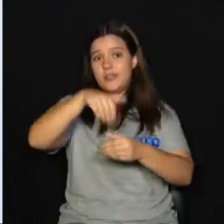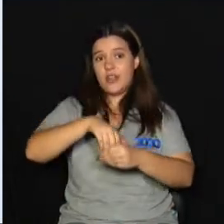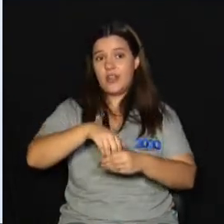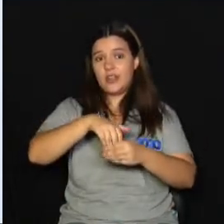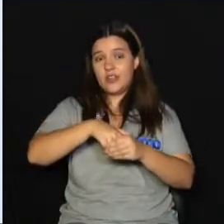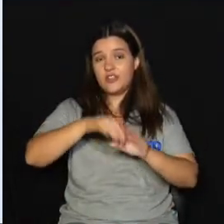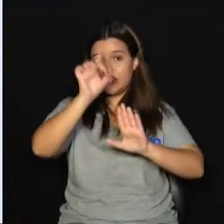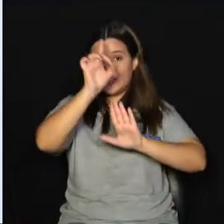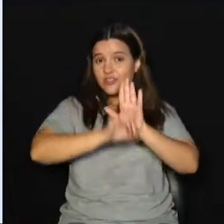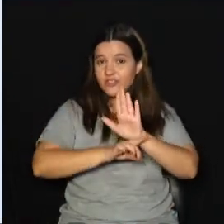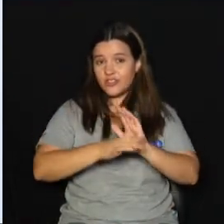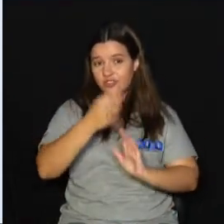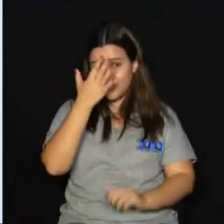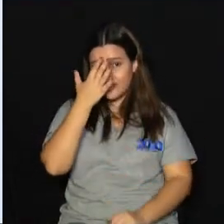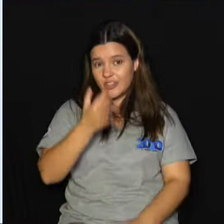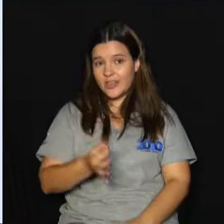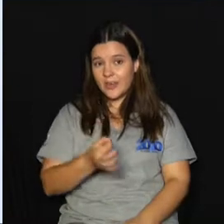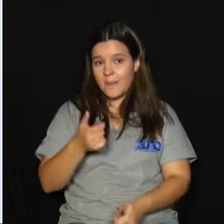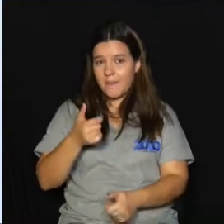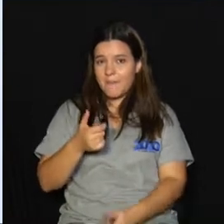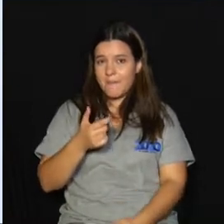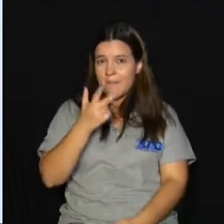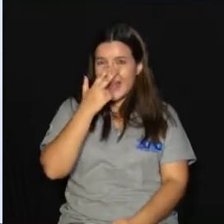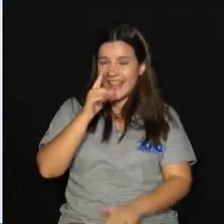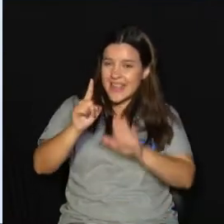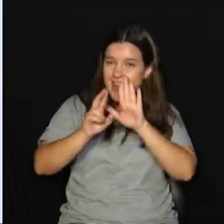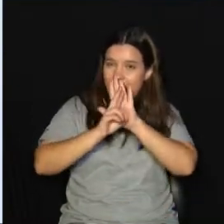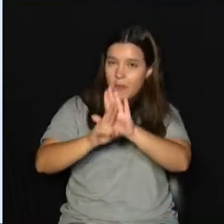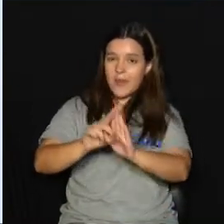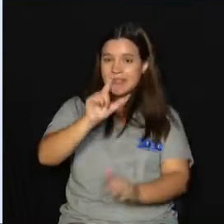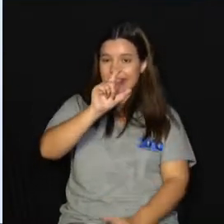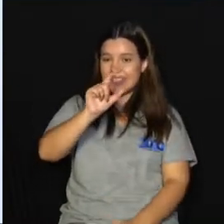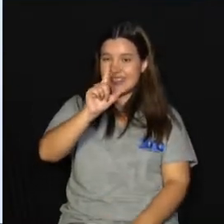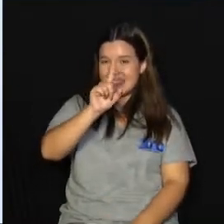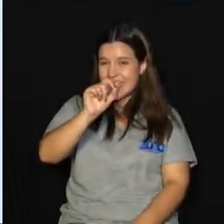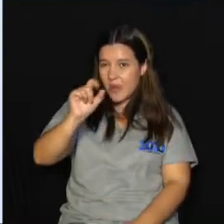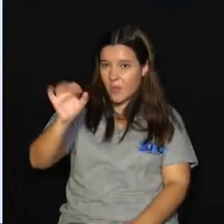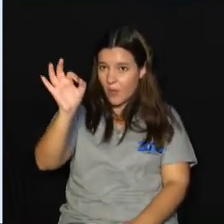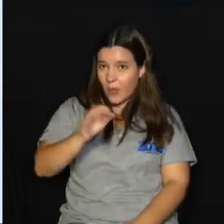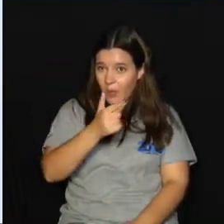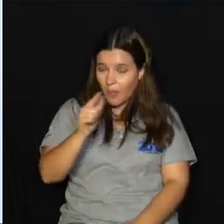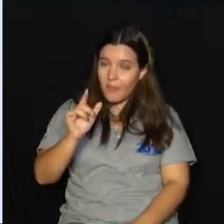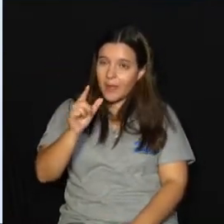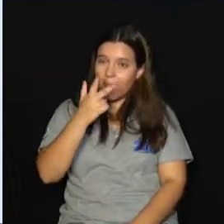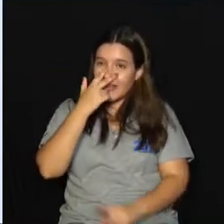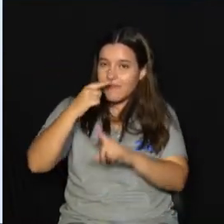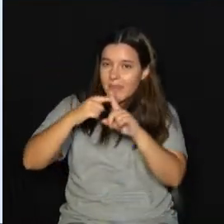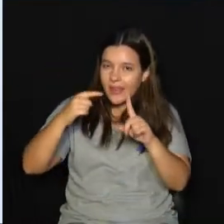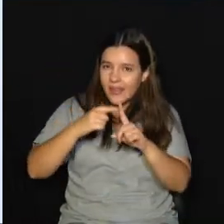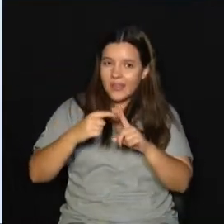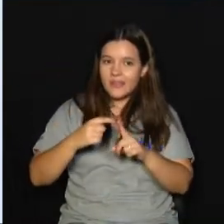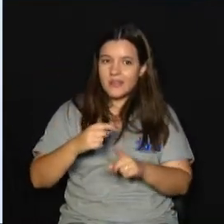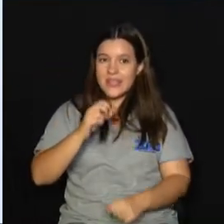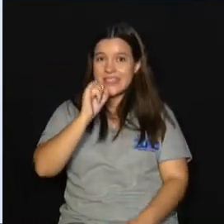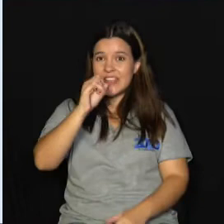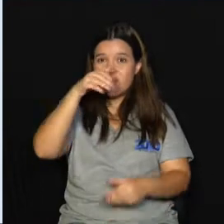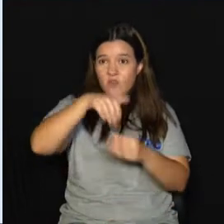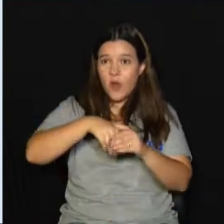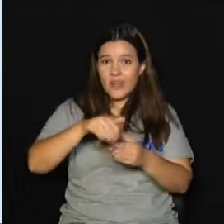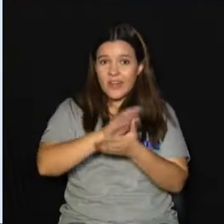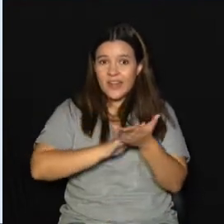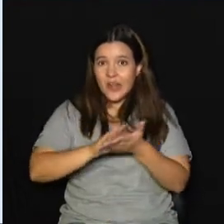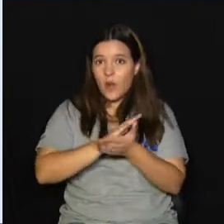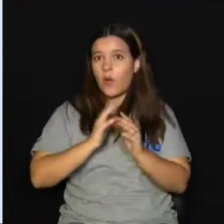decidir aquilo que se aproxima do que ela quer. Mesmo que nenhum se aproxime, se ela não vota em nenhum candidato, o voto dela nem vai ser contado. Então,